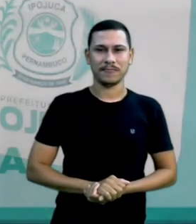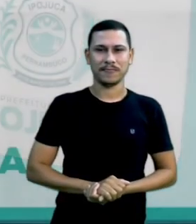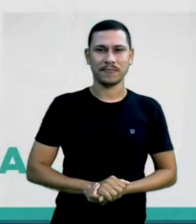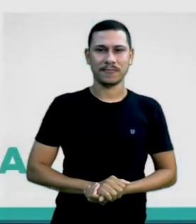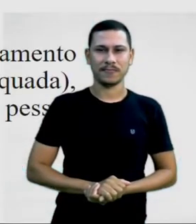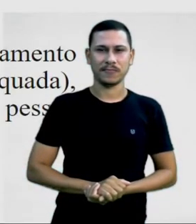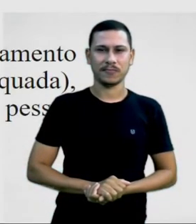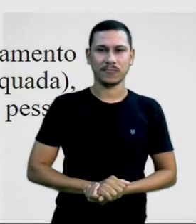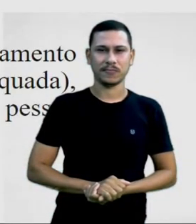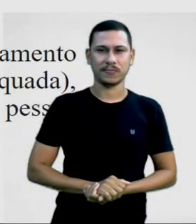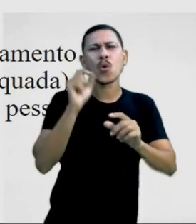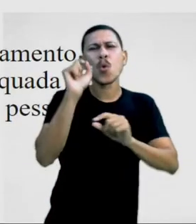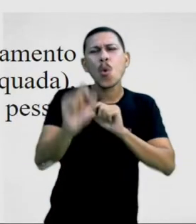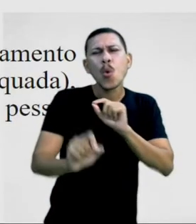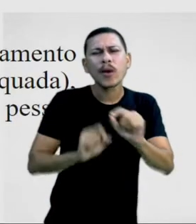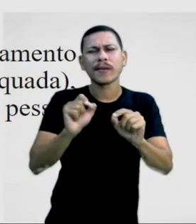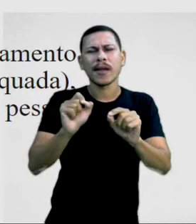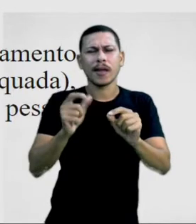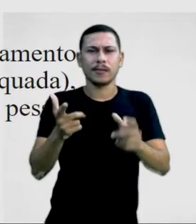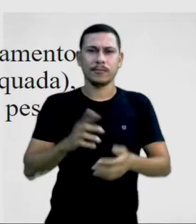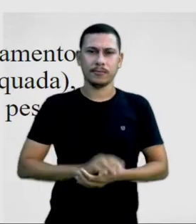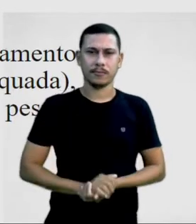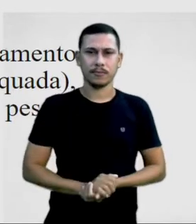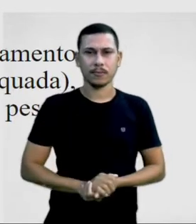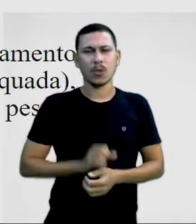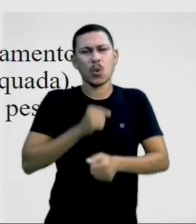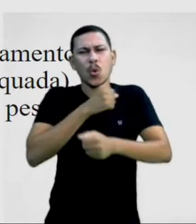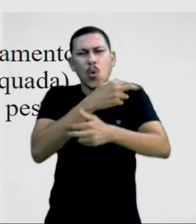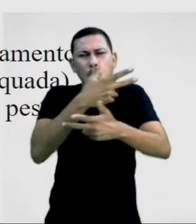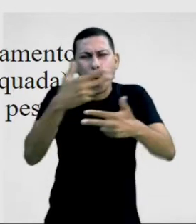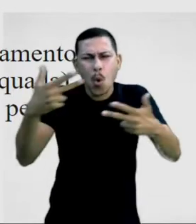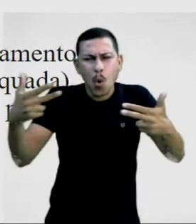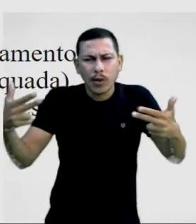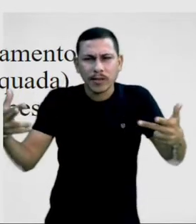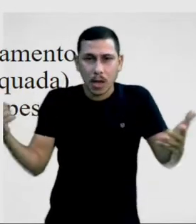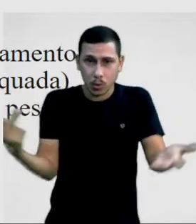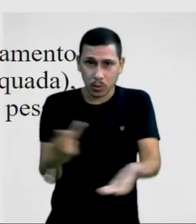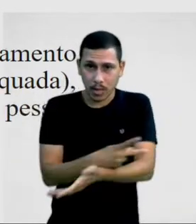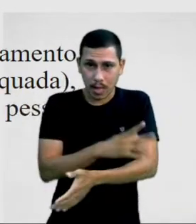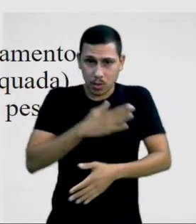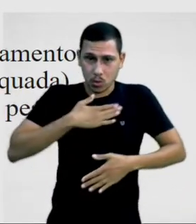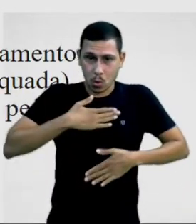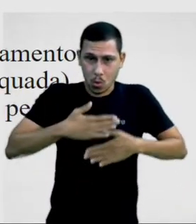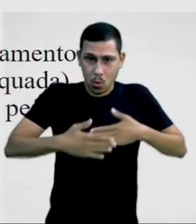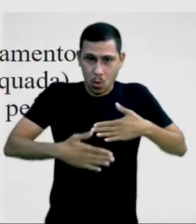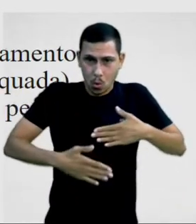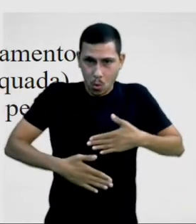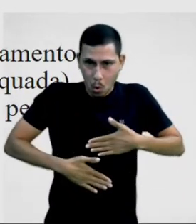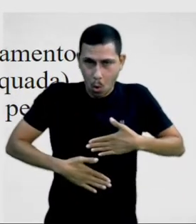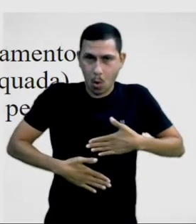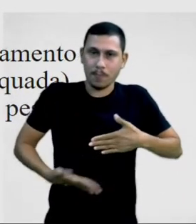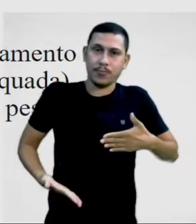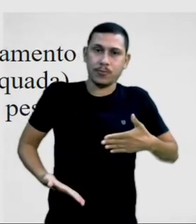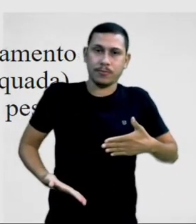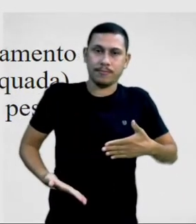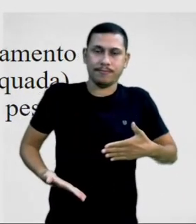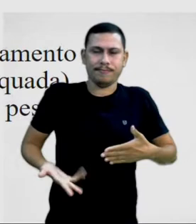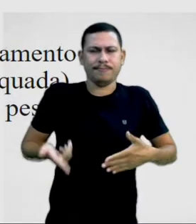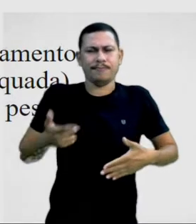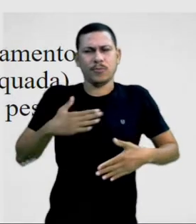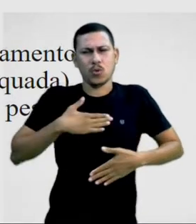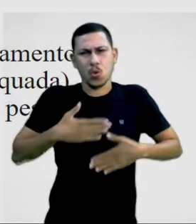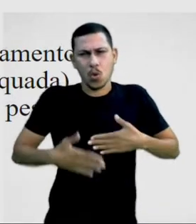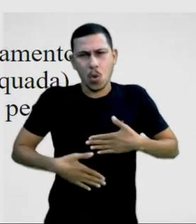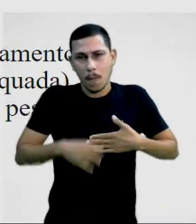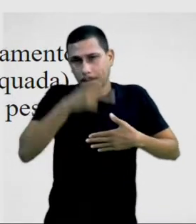agora. São reações que acarretam no armazenamento de energia para a construção de tecido, tá? Isso